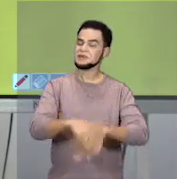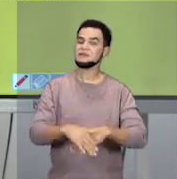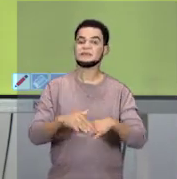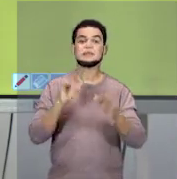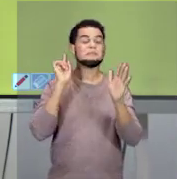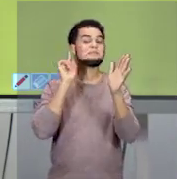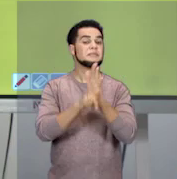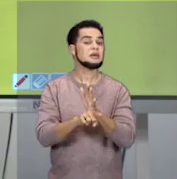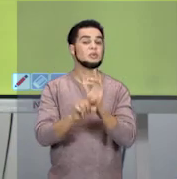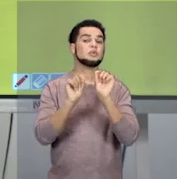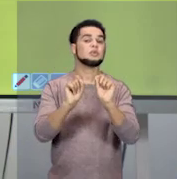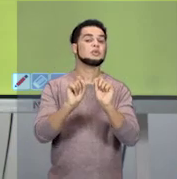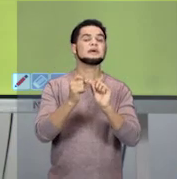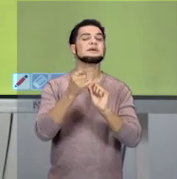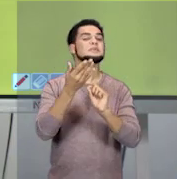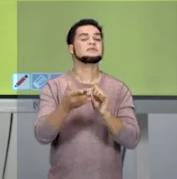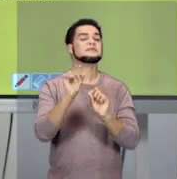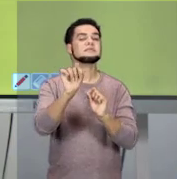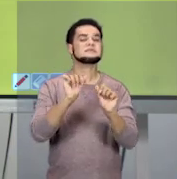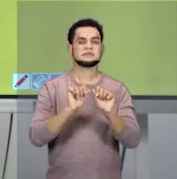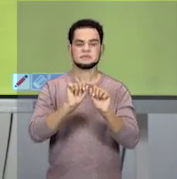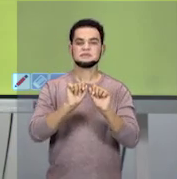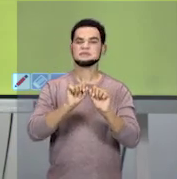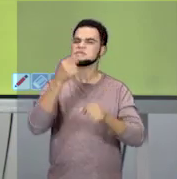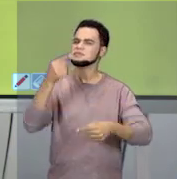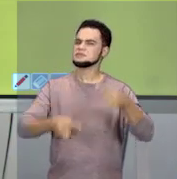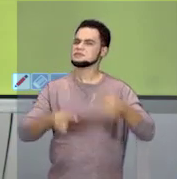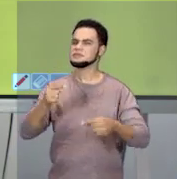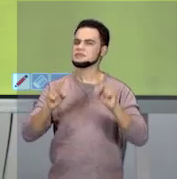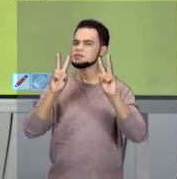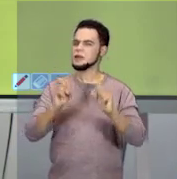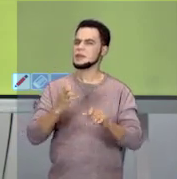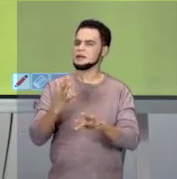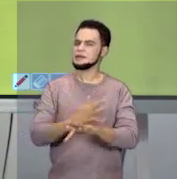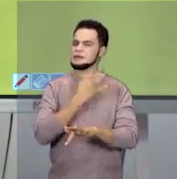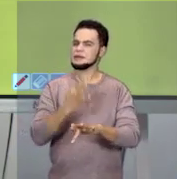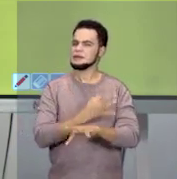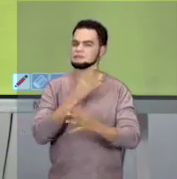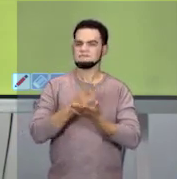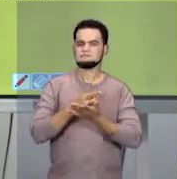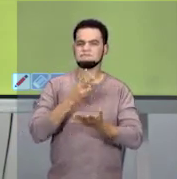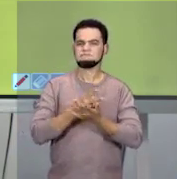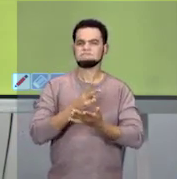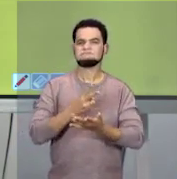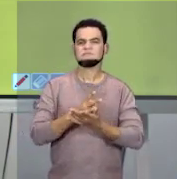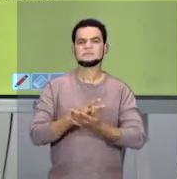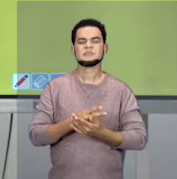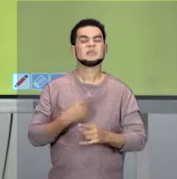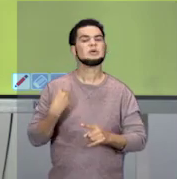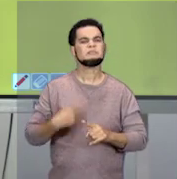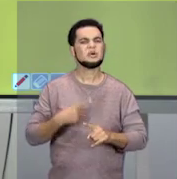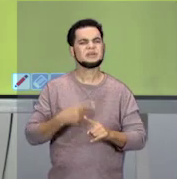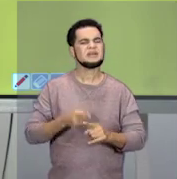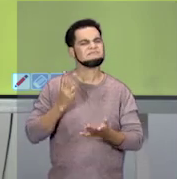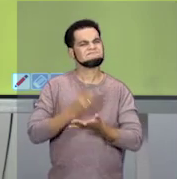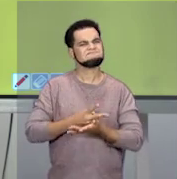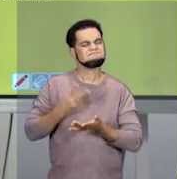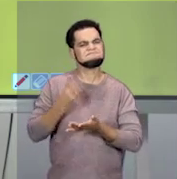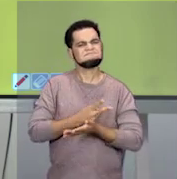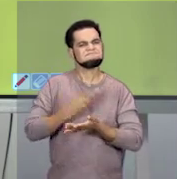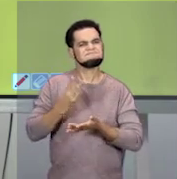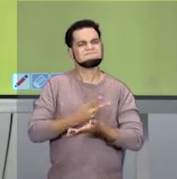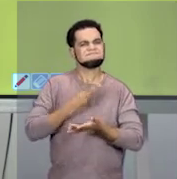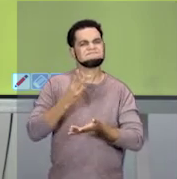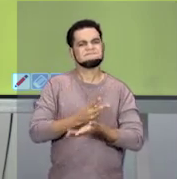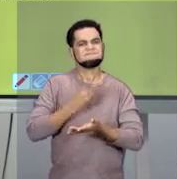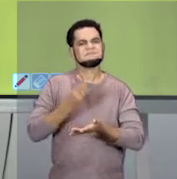você discuta a persistência. Por que que a violência contra a mulher persiste? Por que que ela continua na